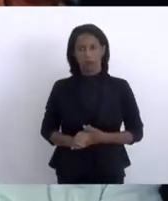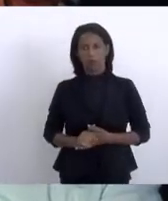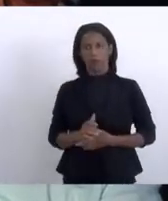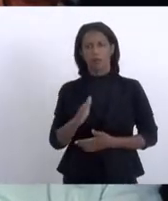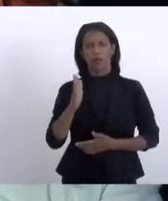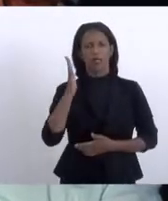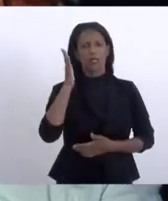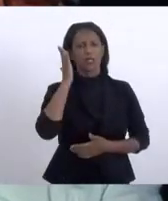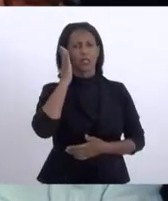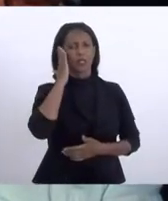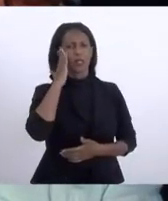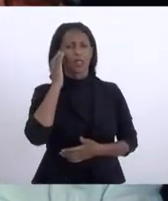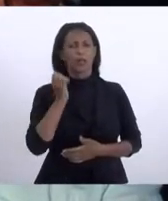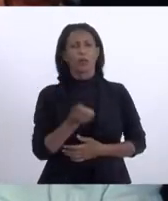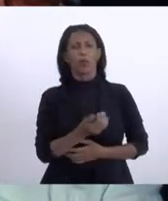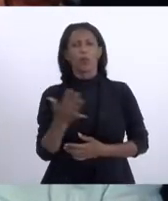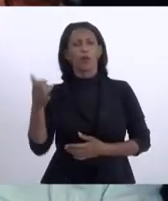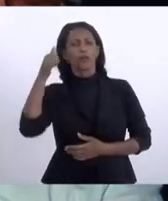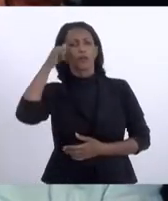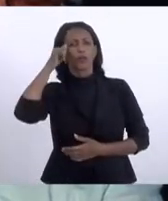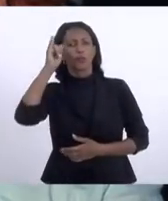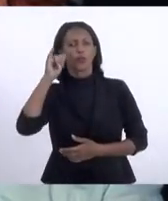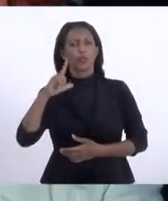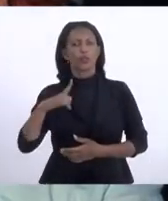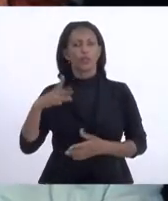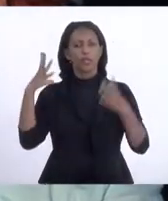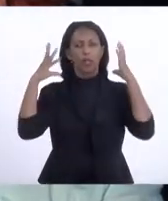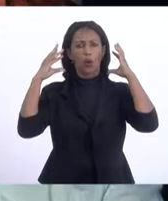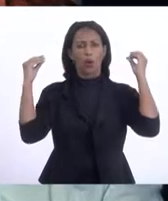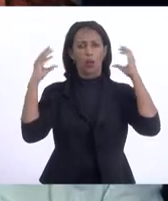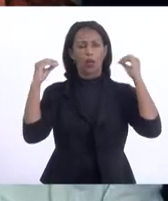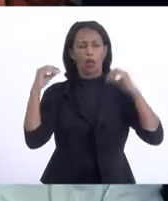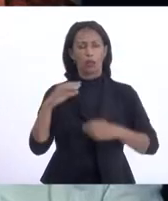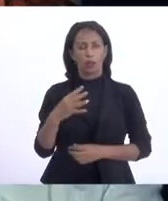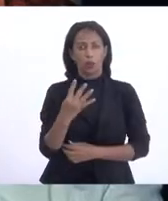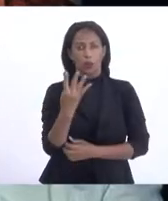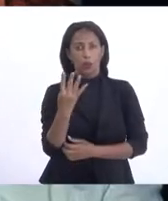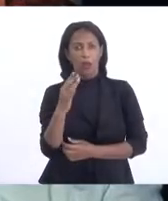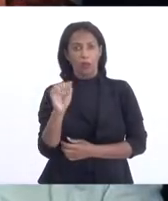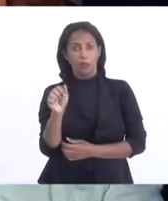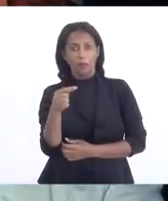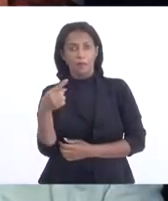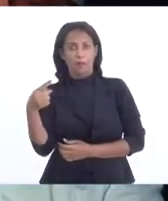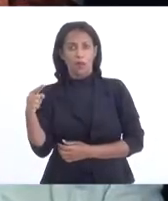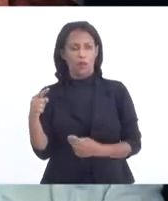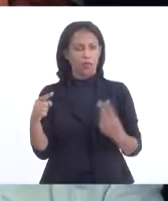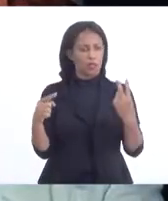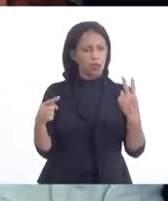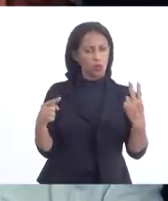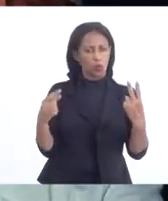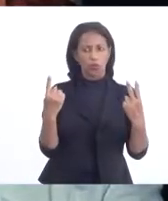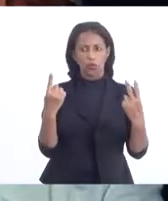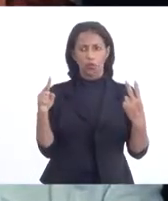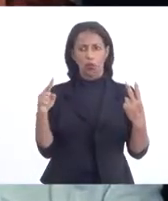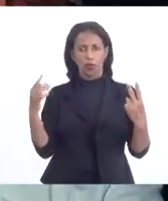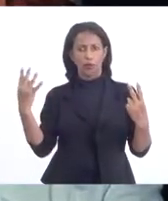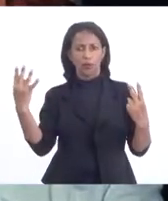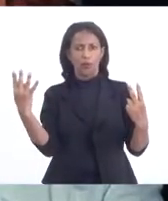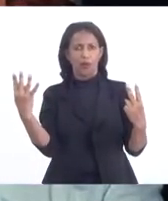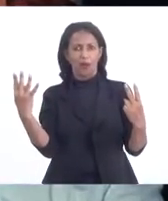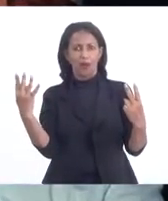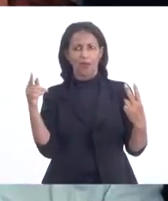sabe qual é o tamanho do rebanho da Holanda? 4 milhões de cabeças. É 2 milhões e meio contra 4 milhões e eles têm uma área